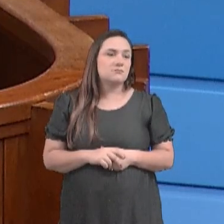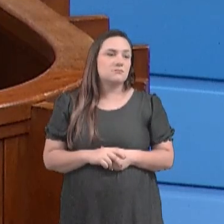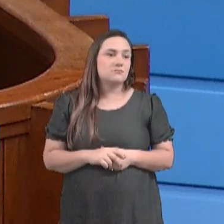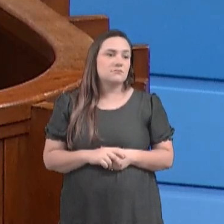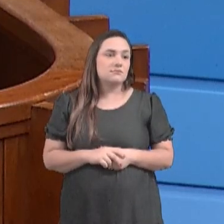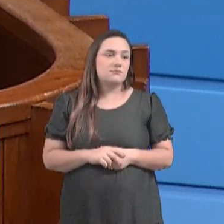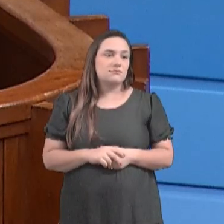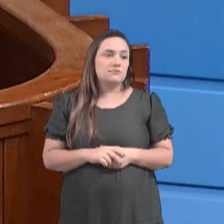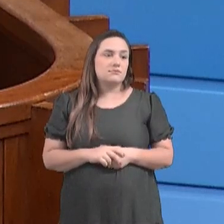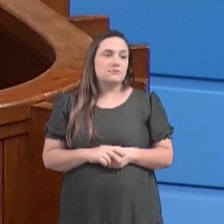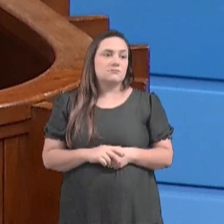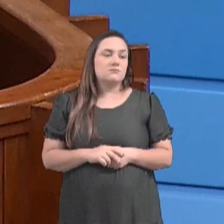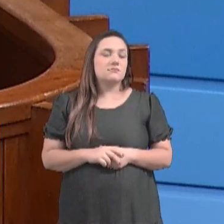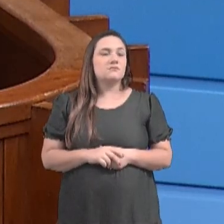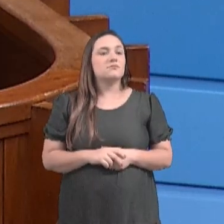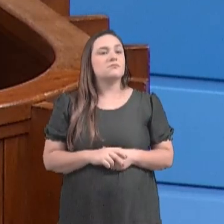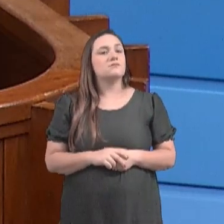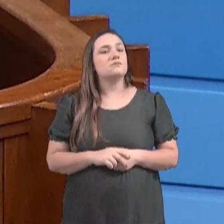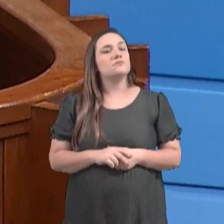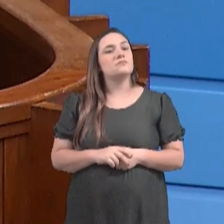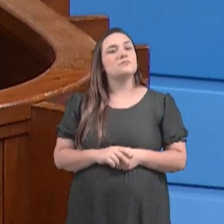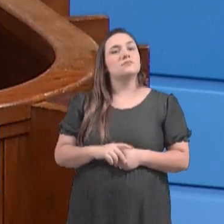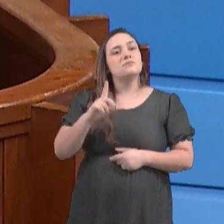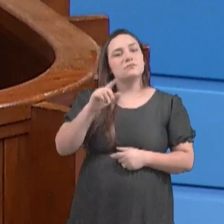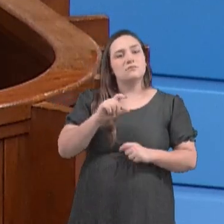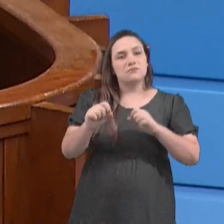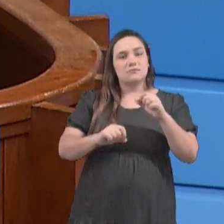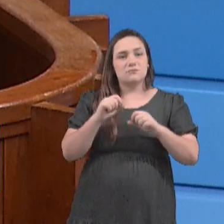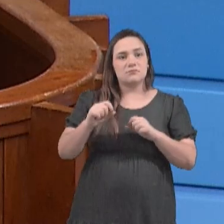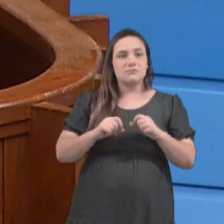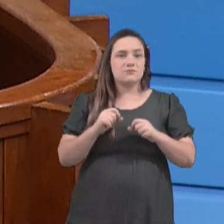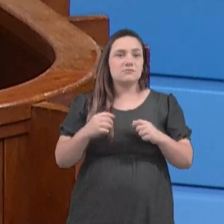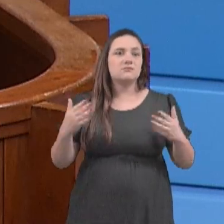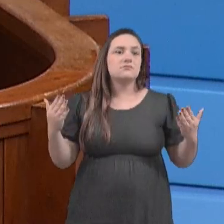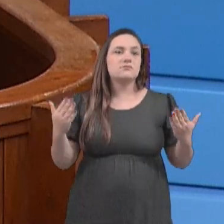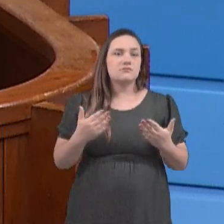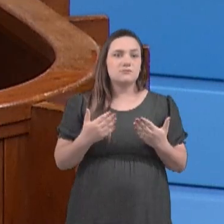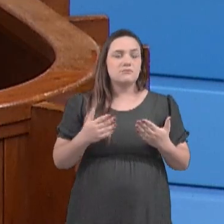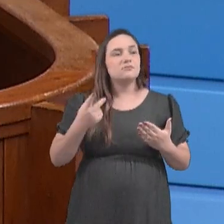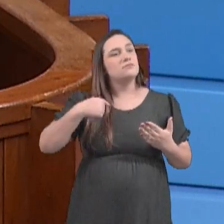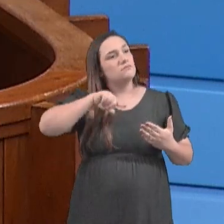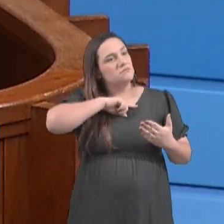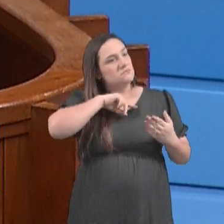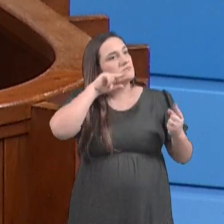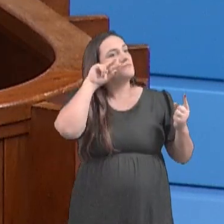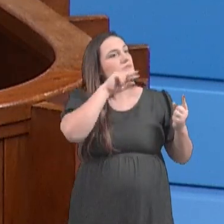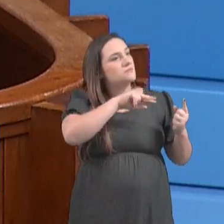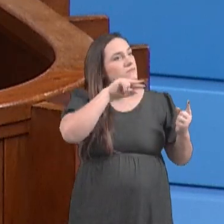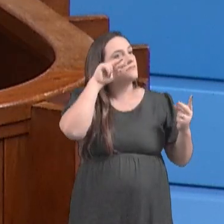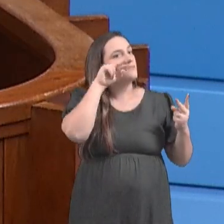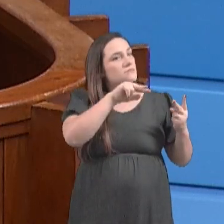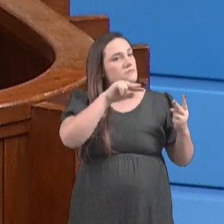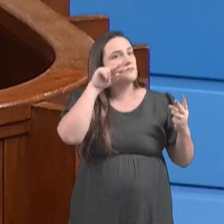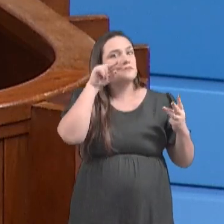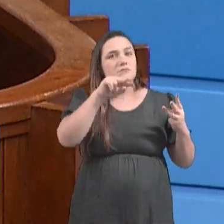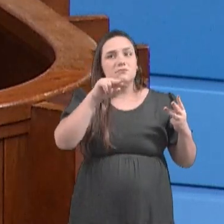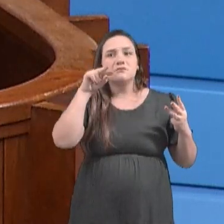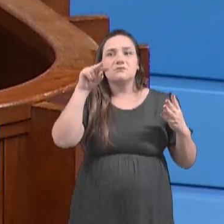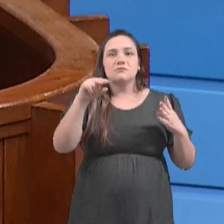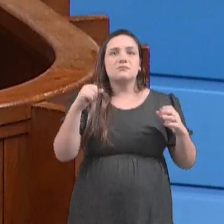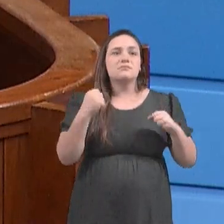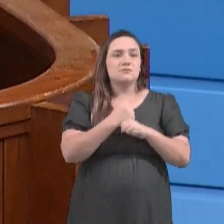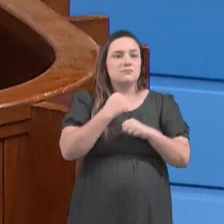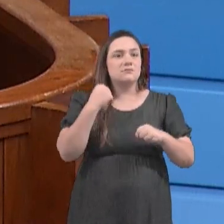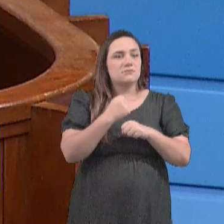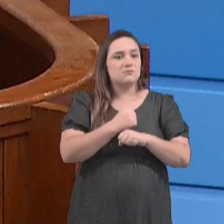desta região aqui, deputada Mara. Nós temos assistido aí, e aqui eu quero parabenizar